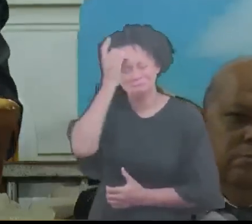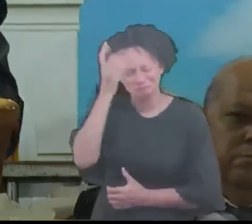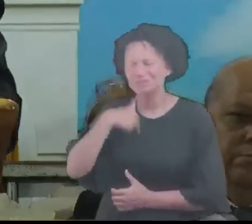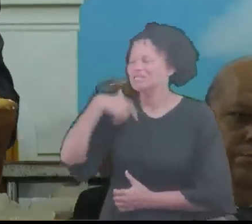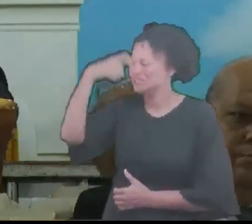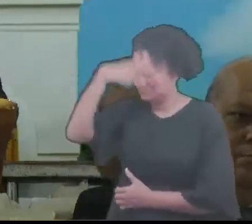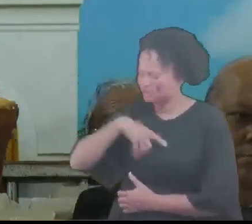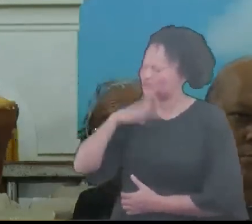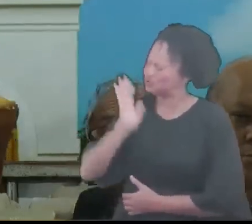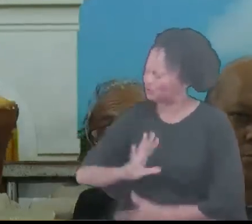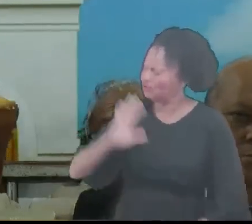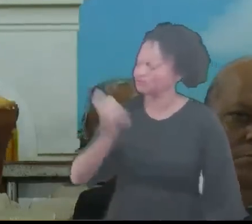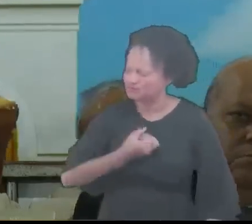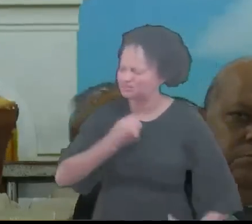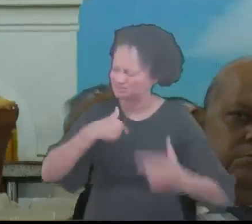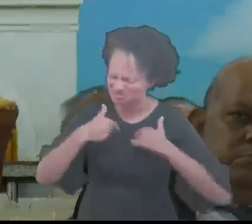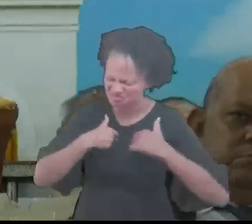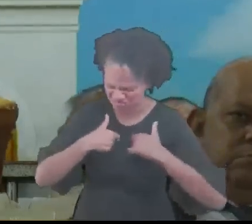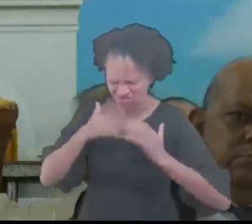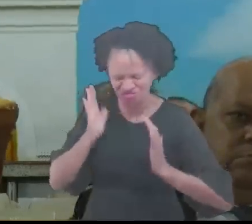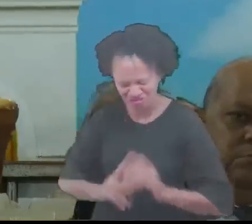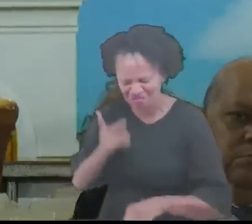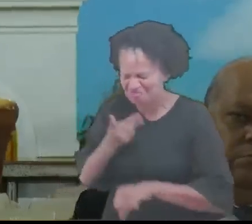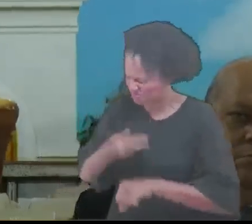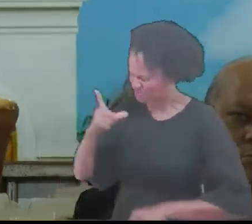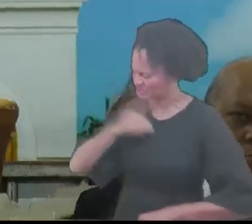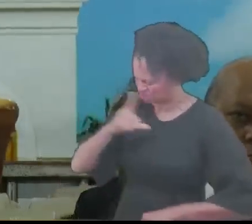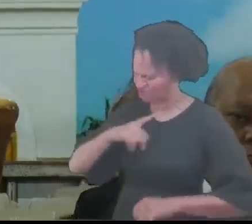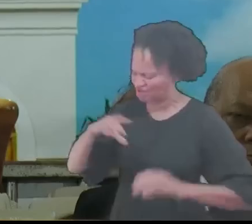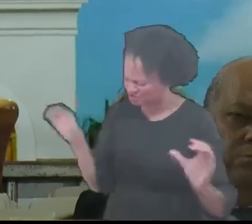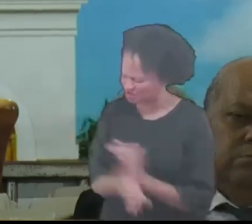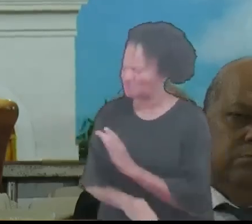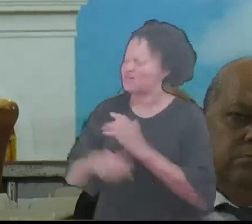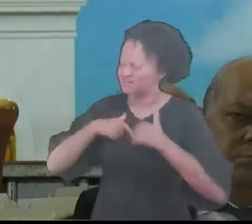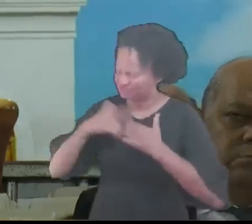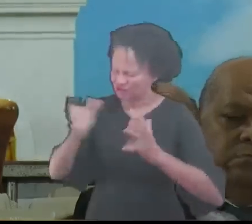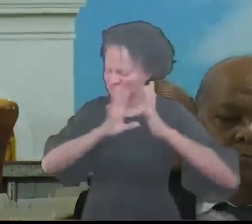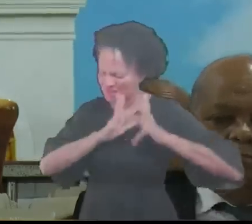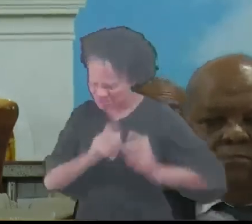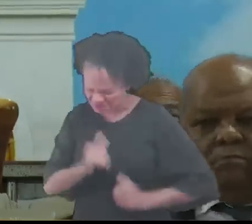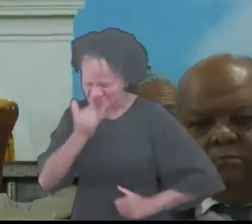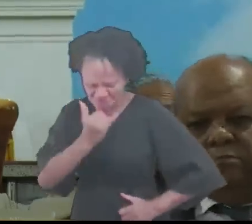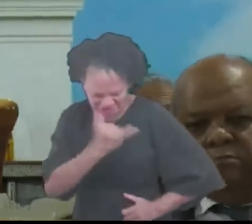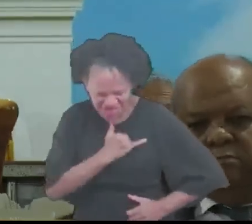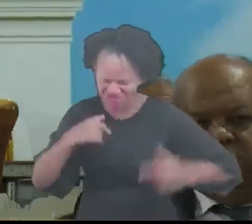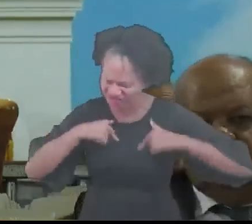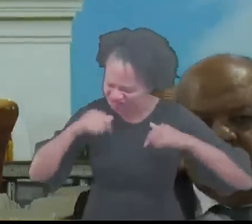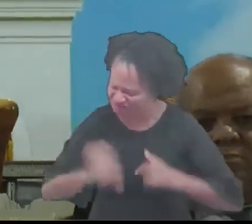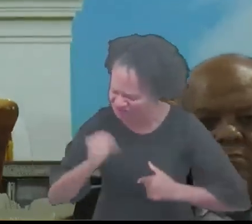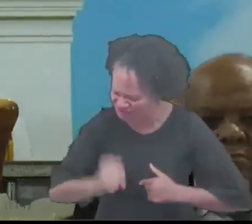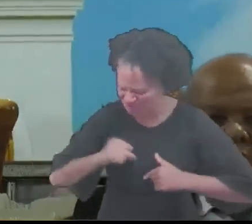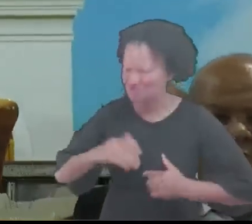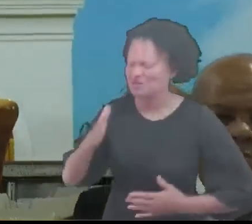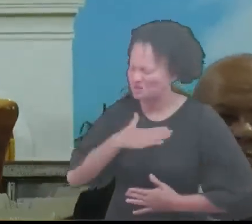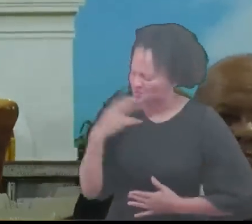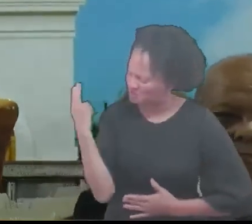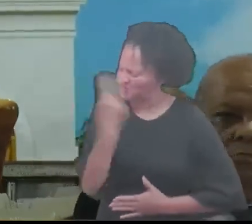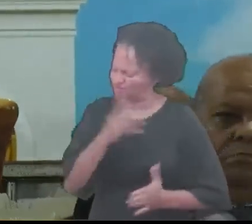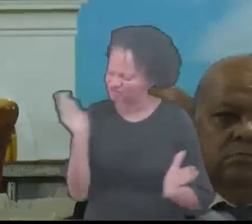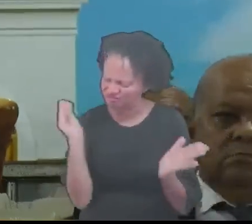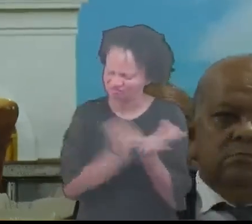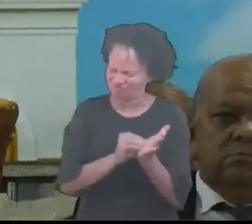sou salvo. Eu sei que eu já tenho a prata. Eu sei que o Senhor já me lavou com o seu sangue. Eu sei que meu nome